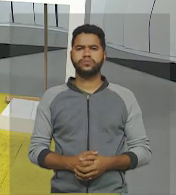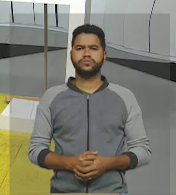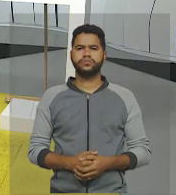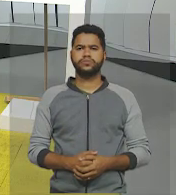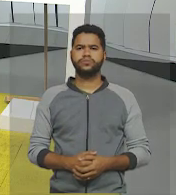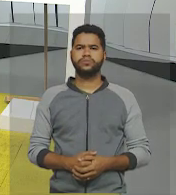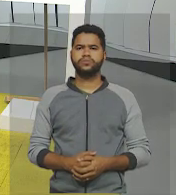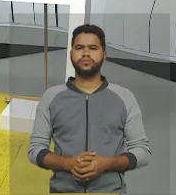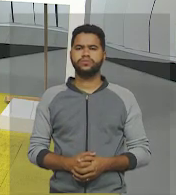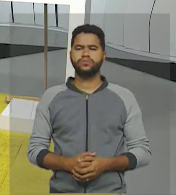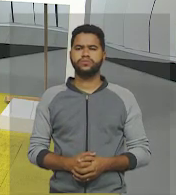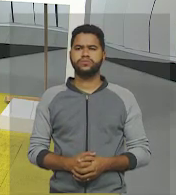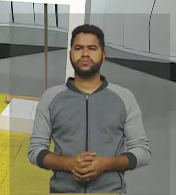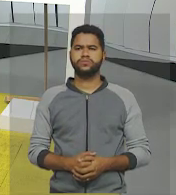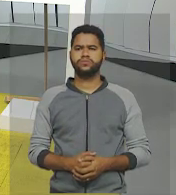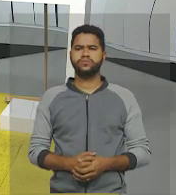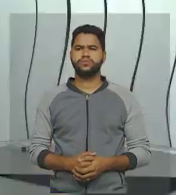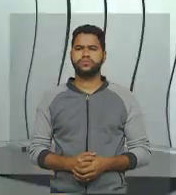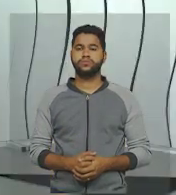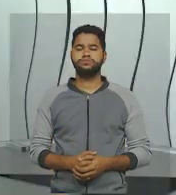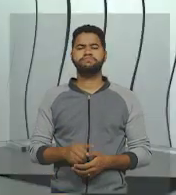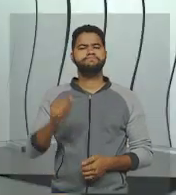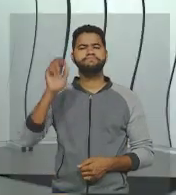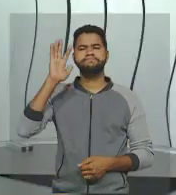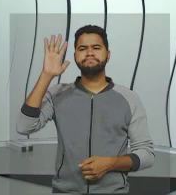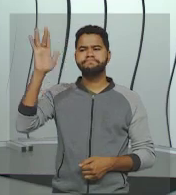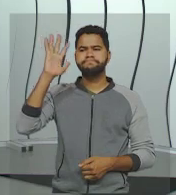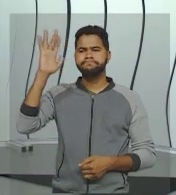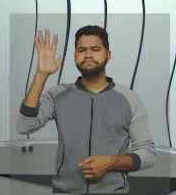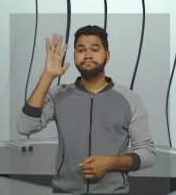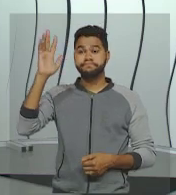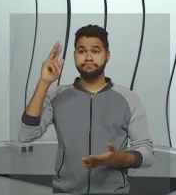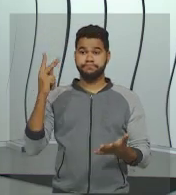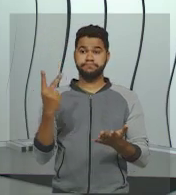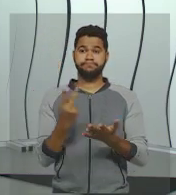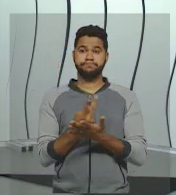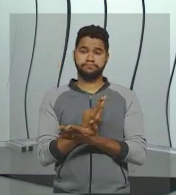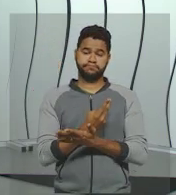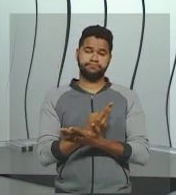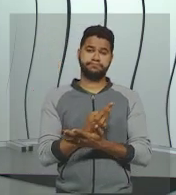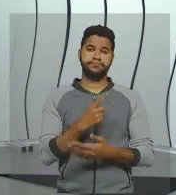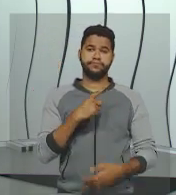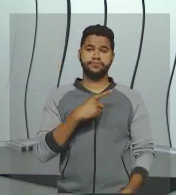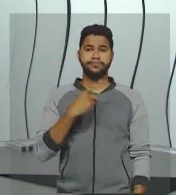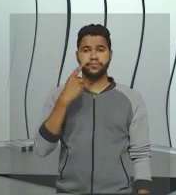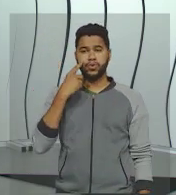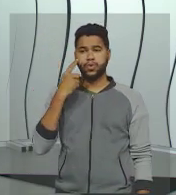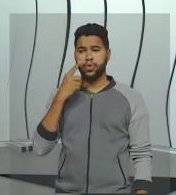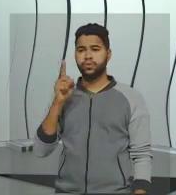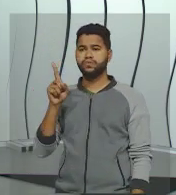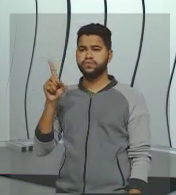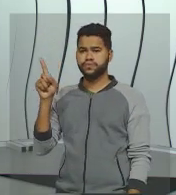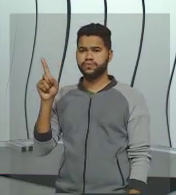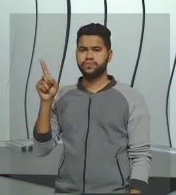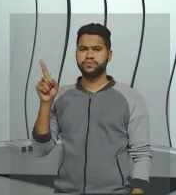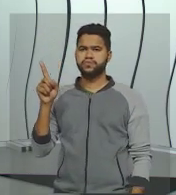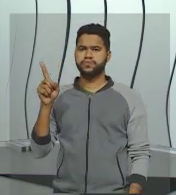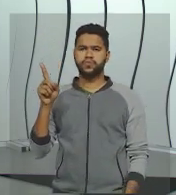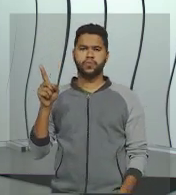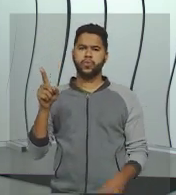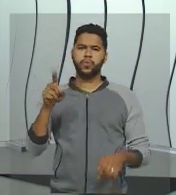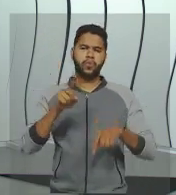Para vocês entenderem um pouco melhor. Imaginem a seguinte situação. Eu tenho um objeto